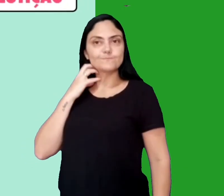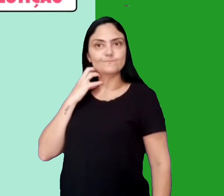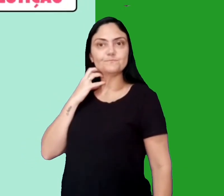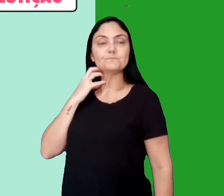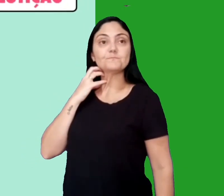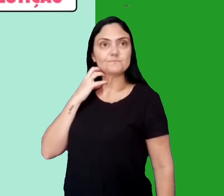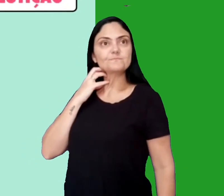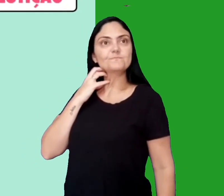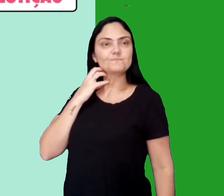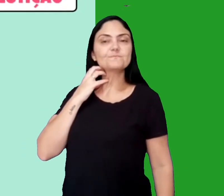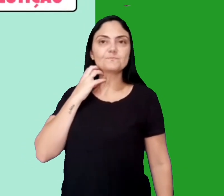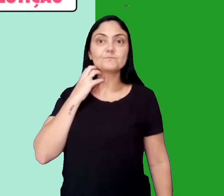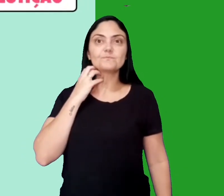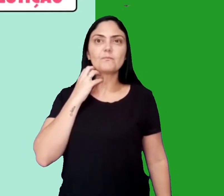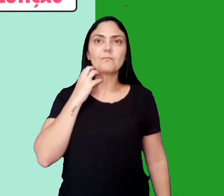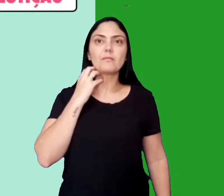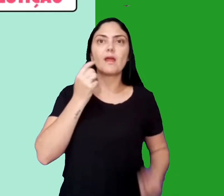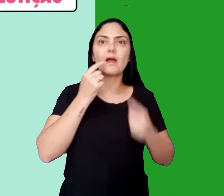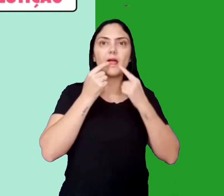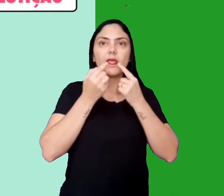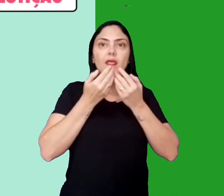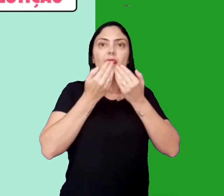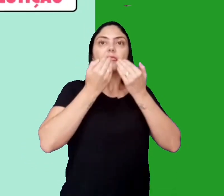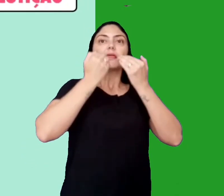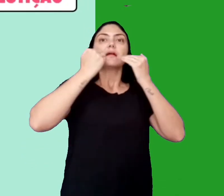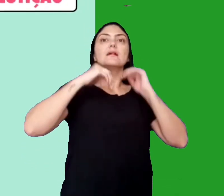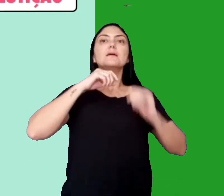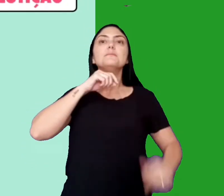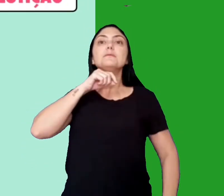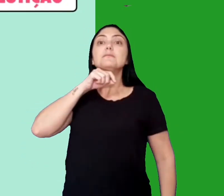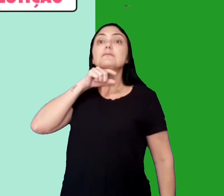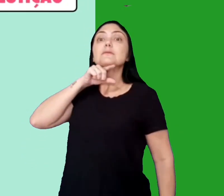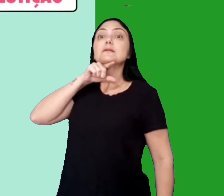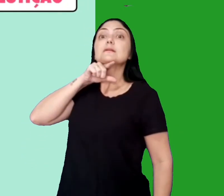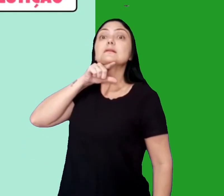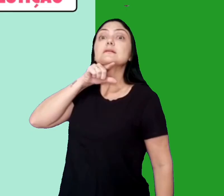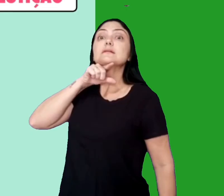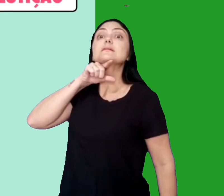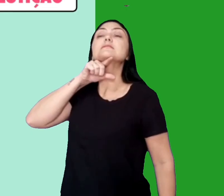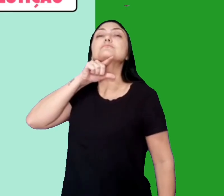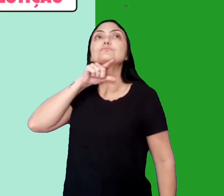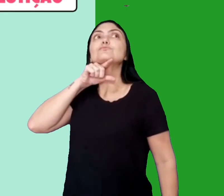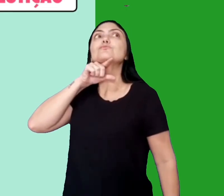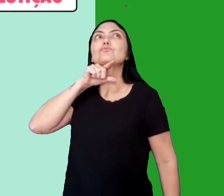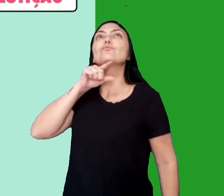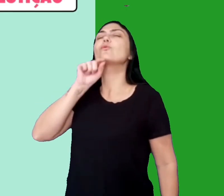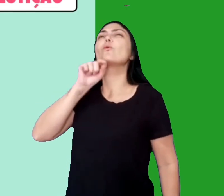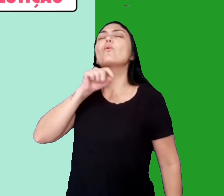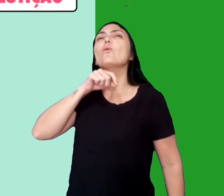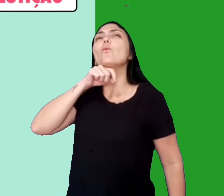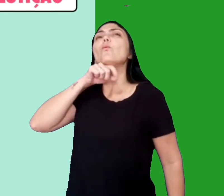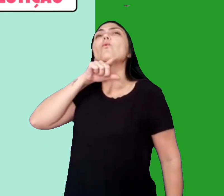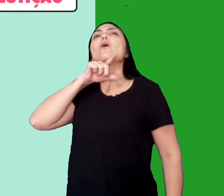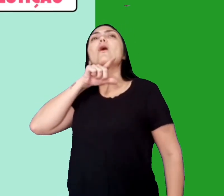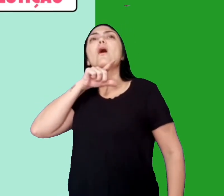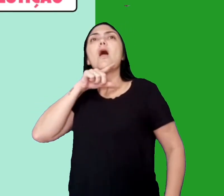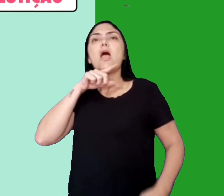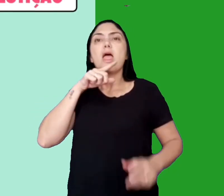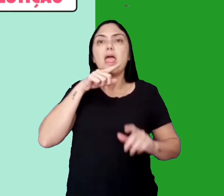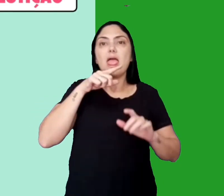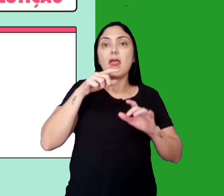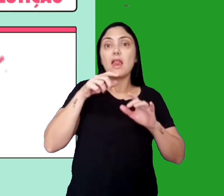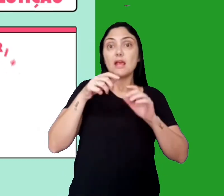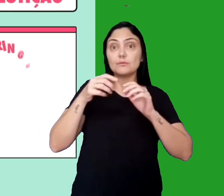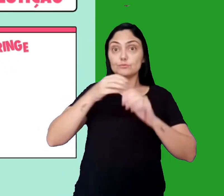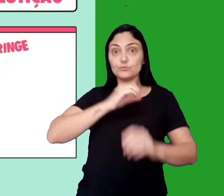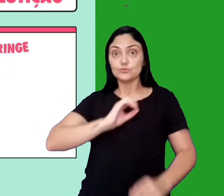alimentar. Após isso, a língua empurra o bolo alimentar para a faringe. Esse órgão específico tem uma particularidade. Ele não faz parte